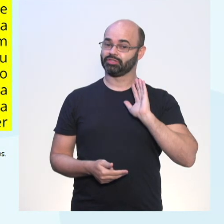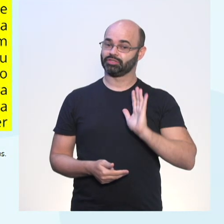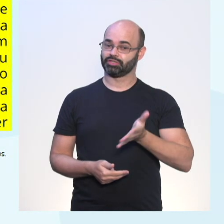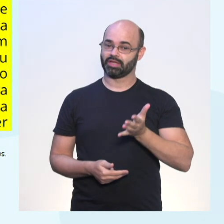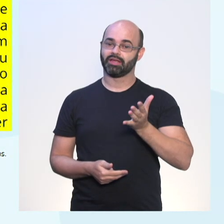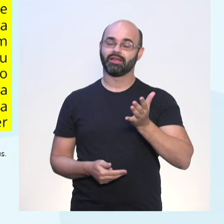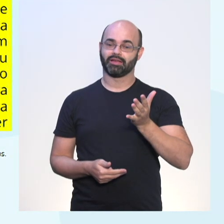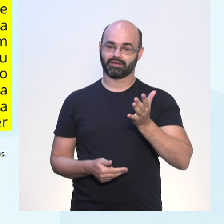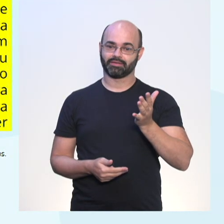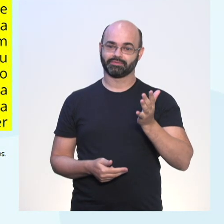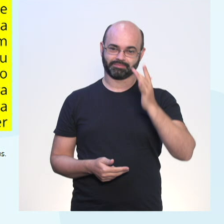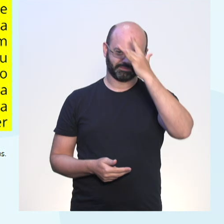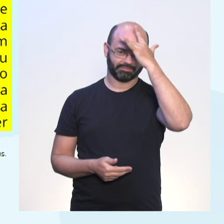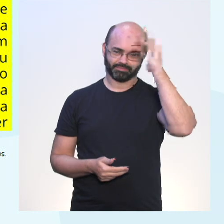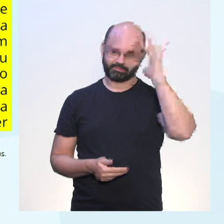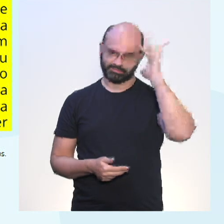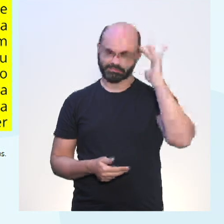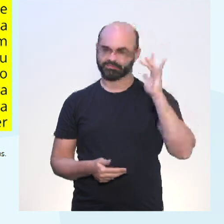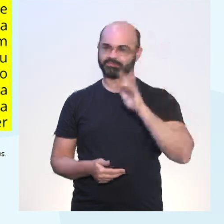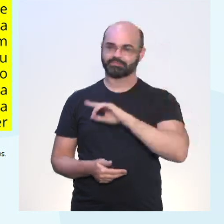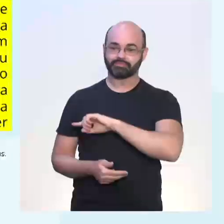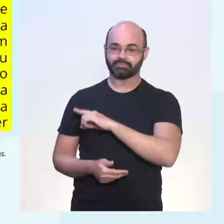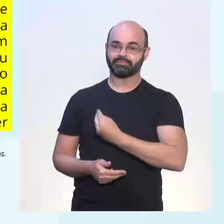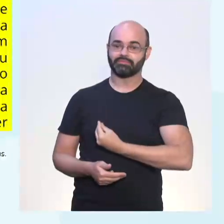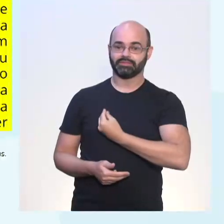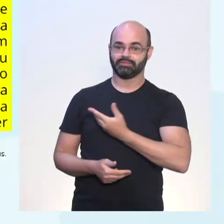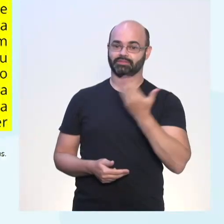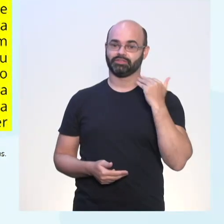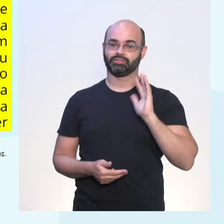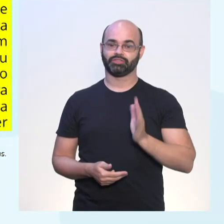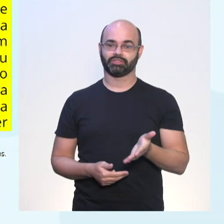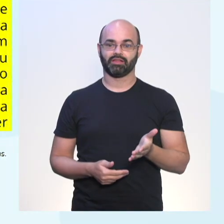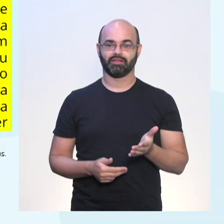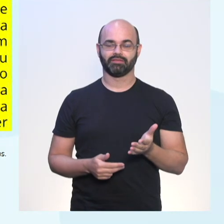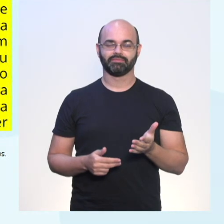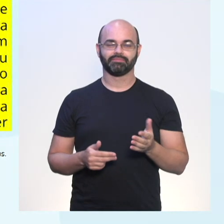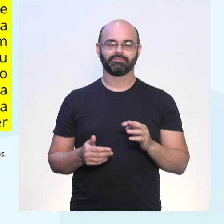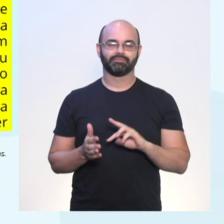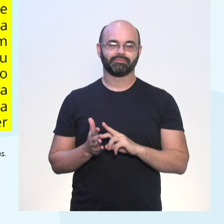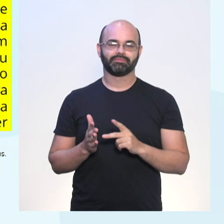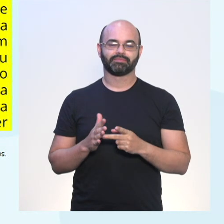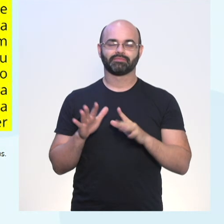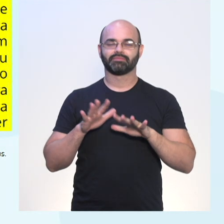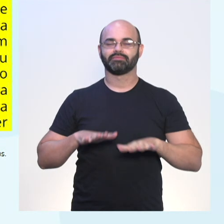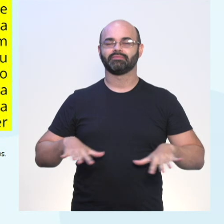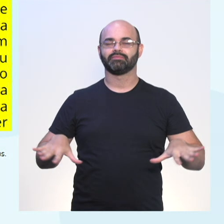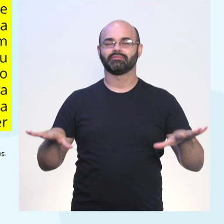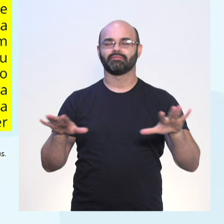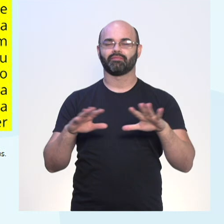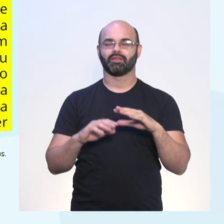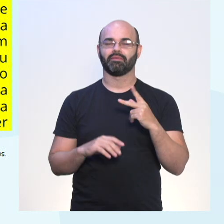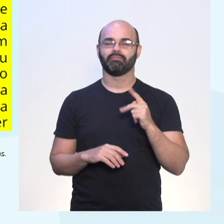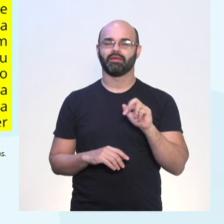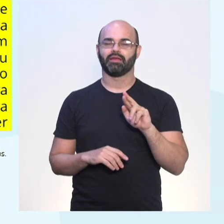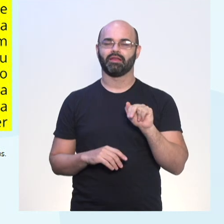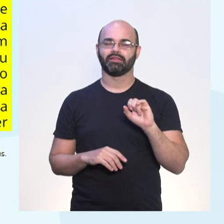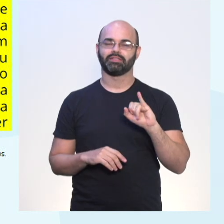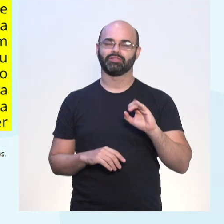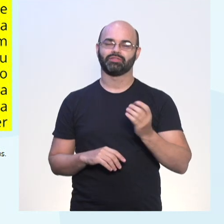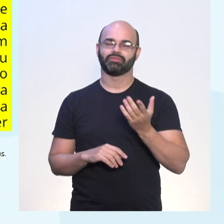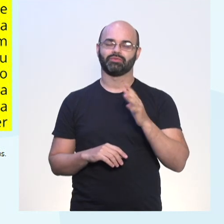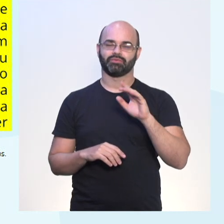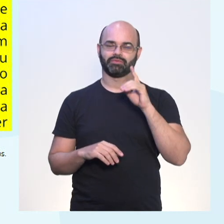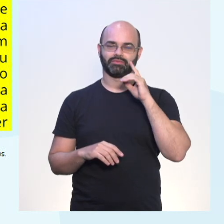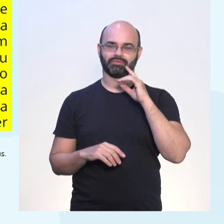humanidade. Esse estado seria o paraíso. Né? Porque no paraíso,